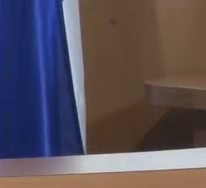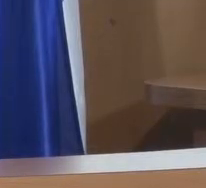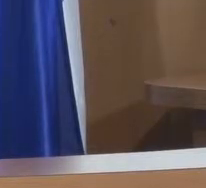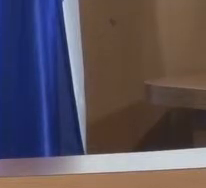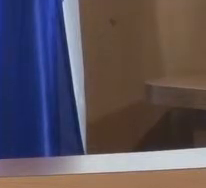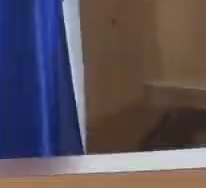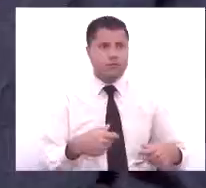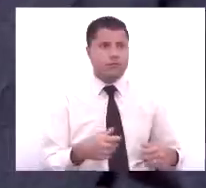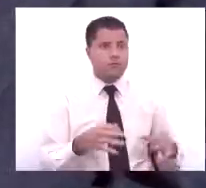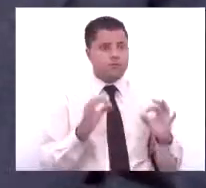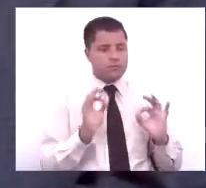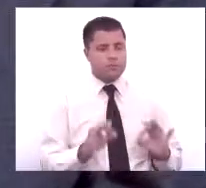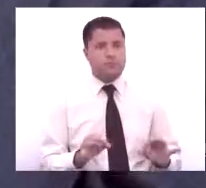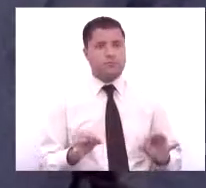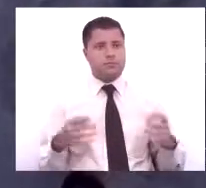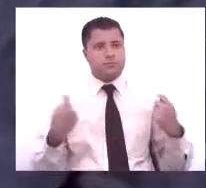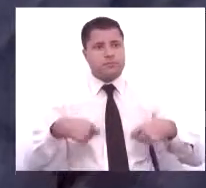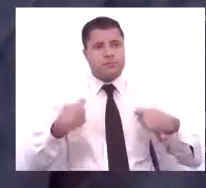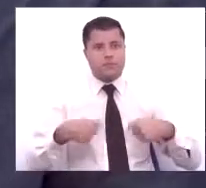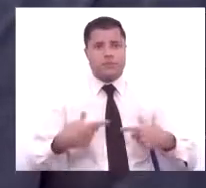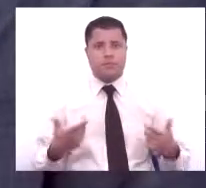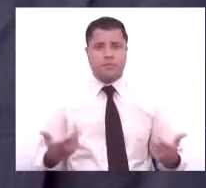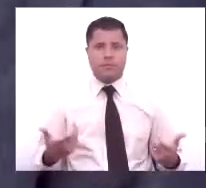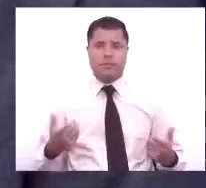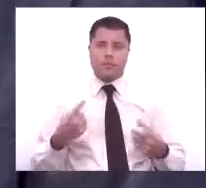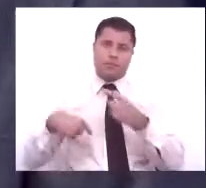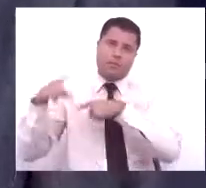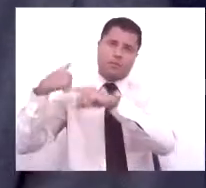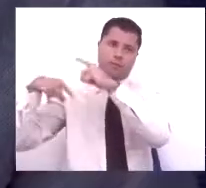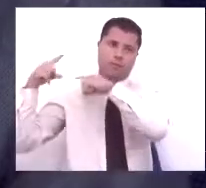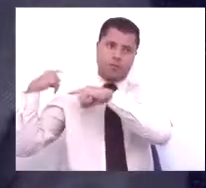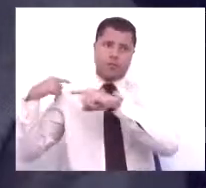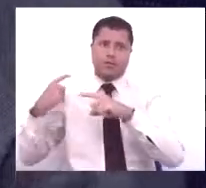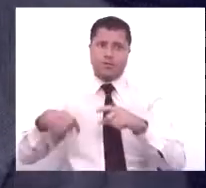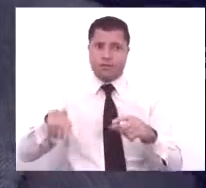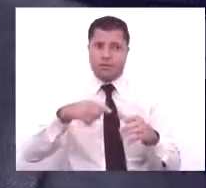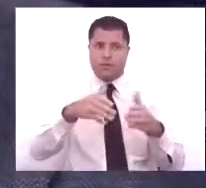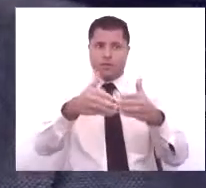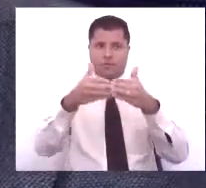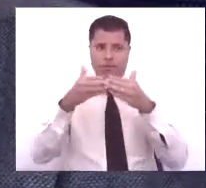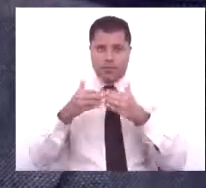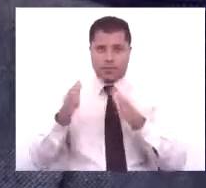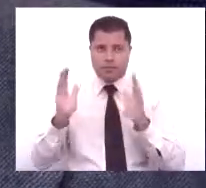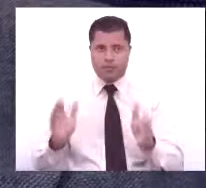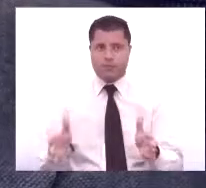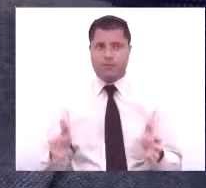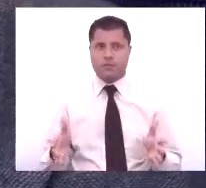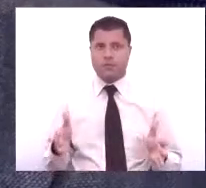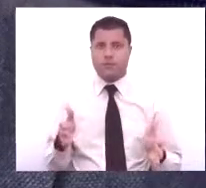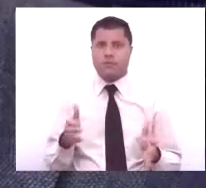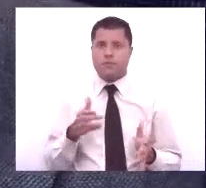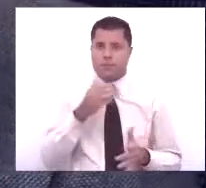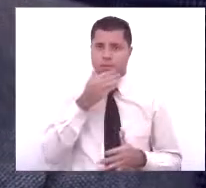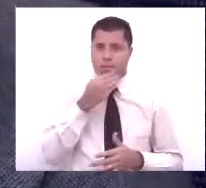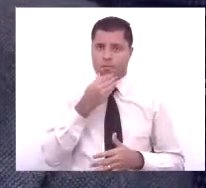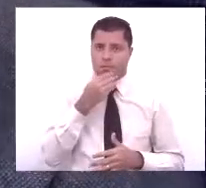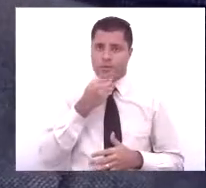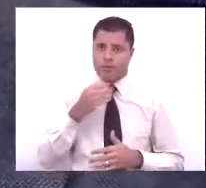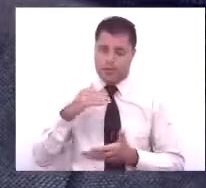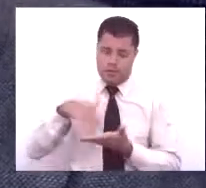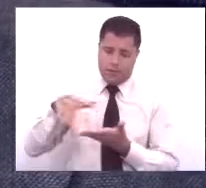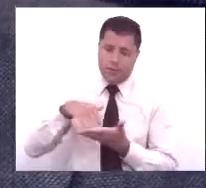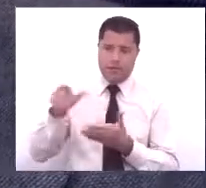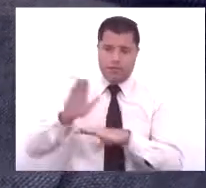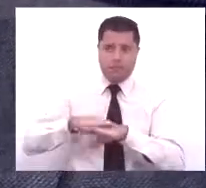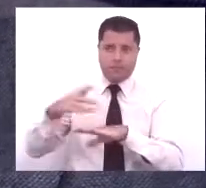de Saúde. Há tempos atrás nós vemos pedindo para que o secretário Derman faça isso, porque nós precisamos